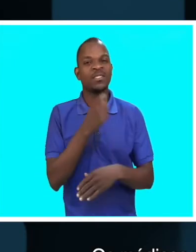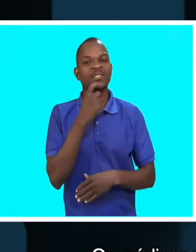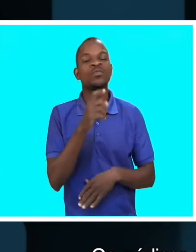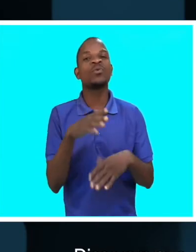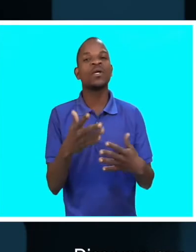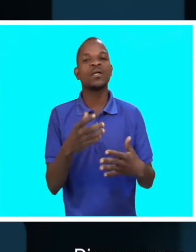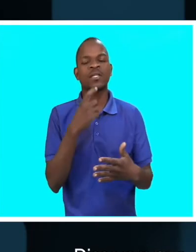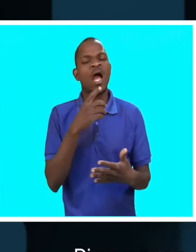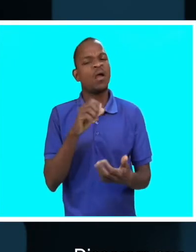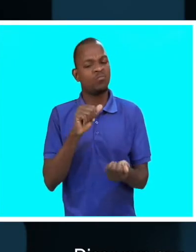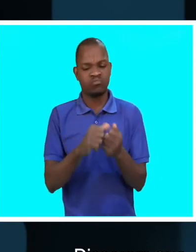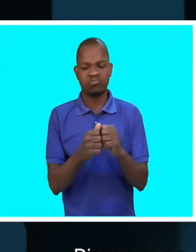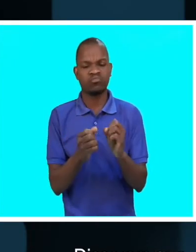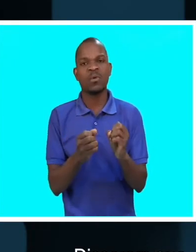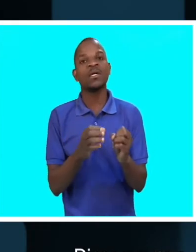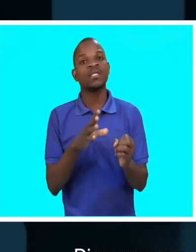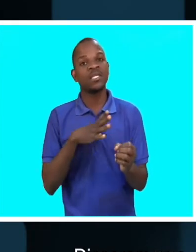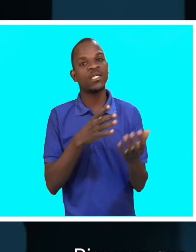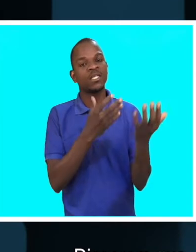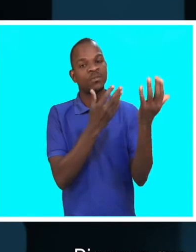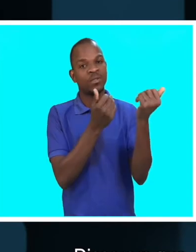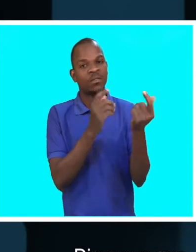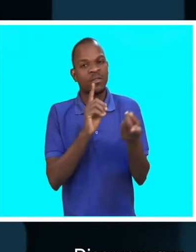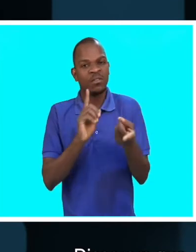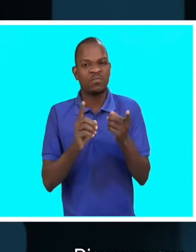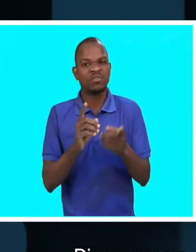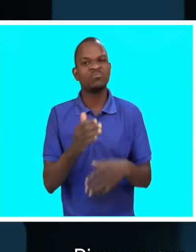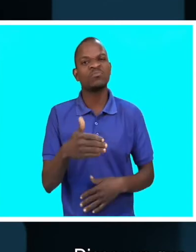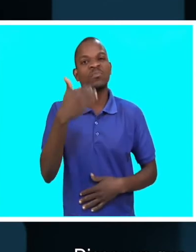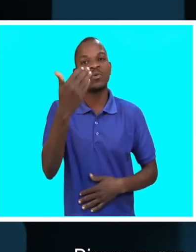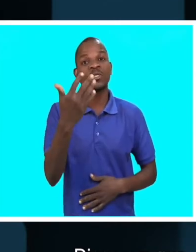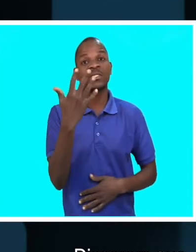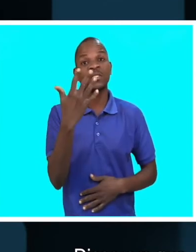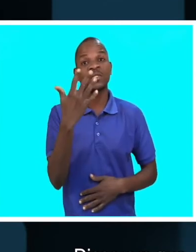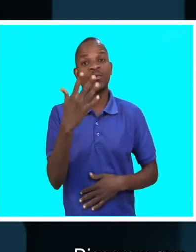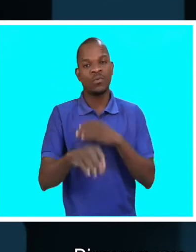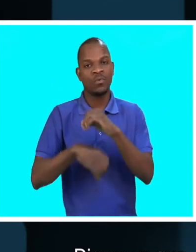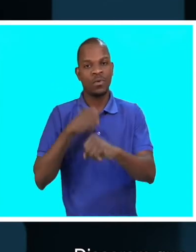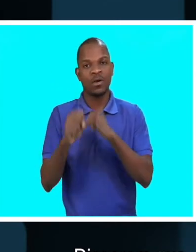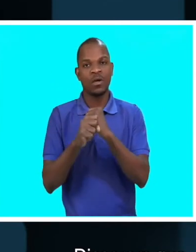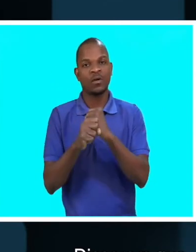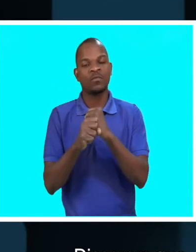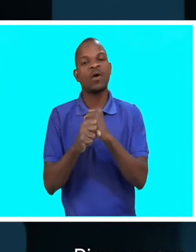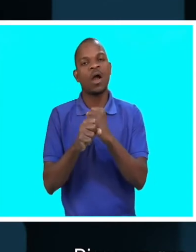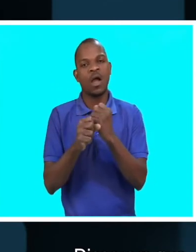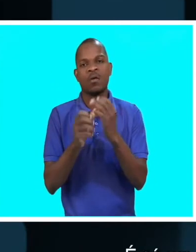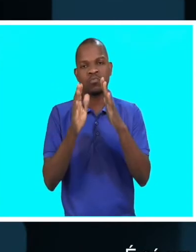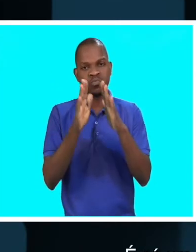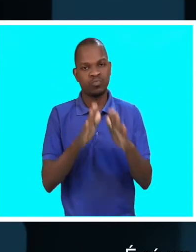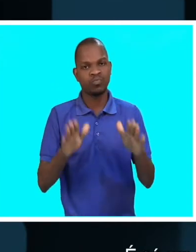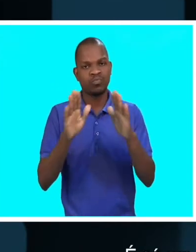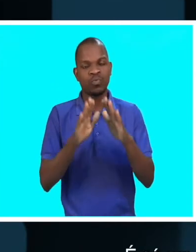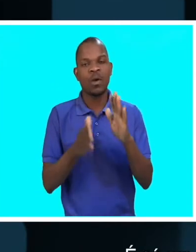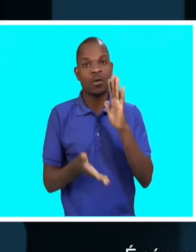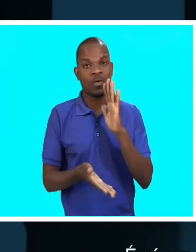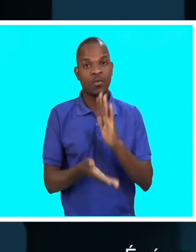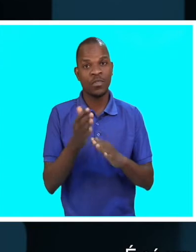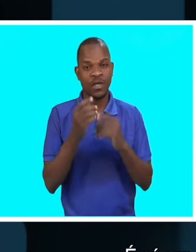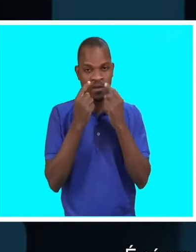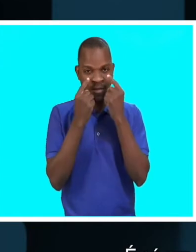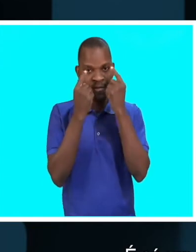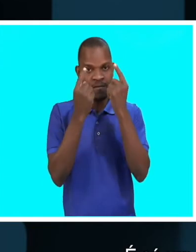esperança. Disseram que, bom, daqui a cinco anos, mas isso vai passar. Só é